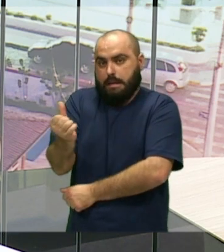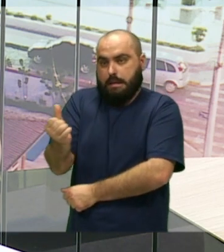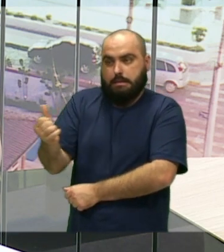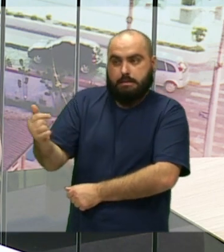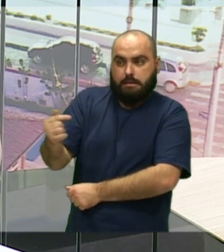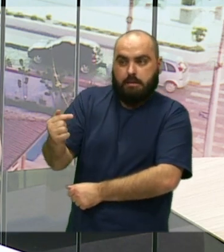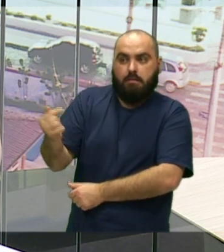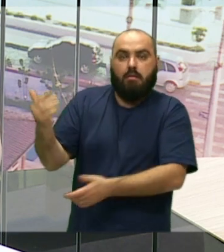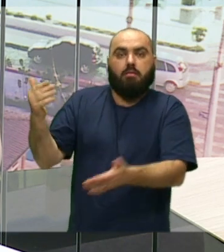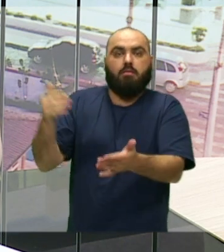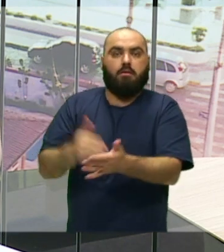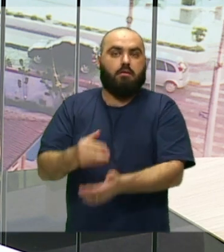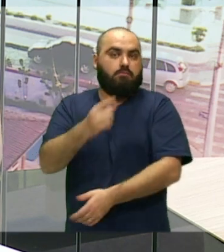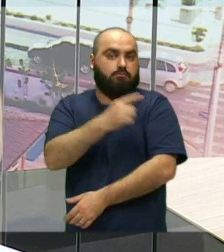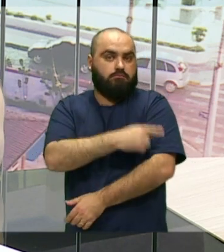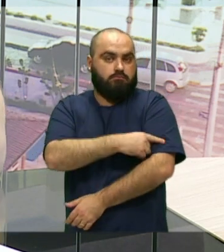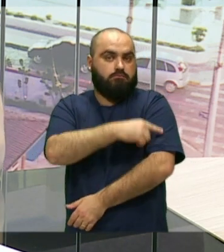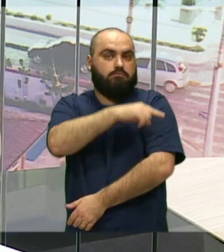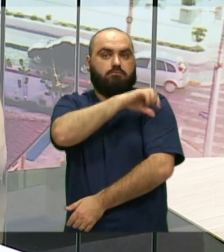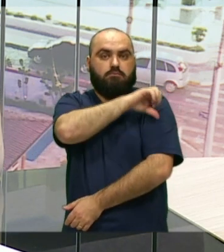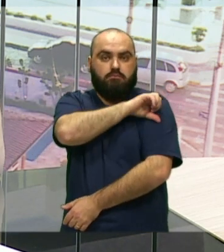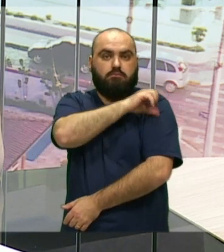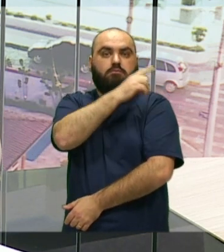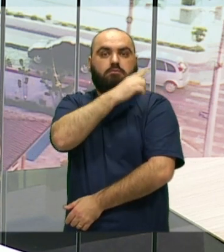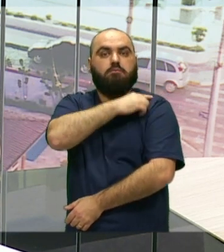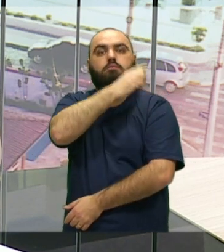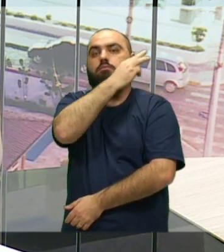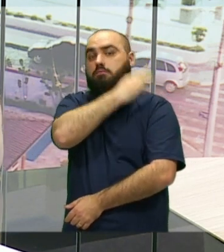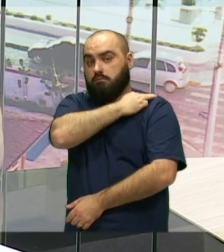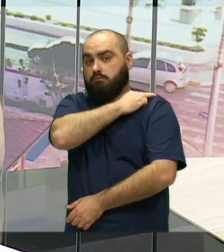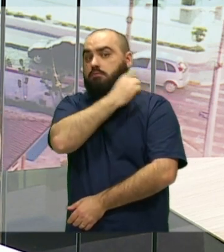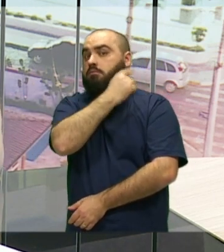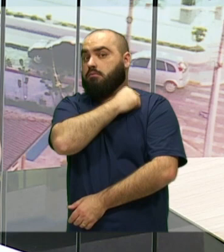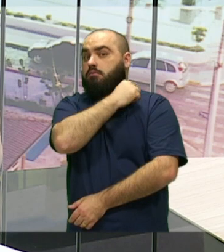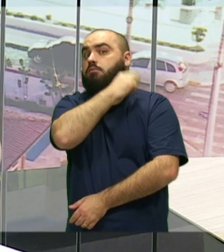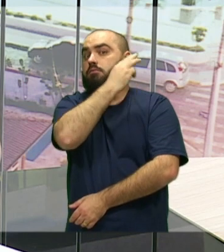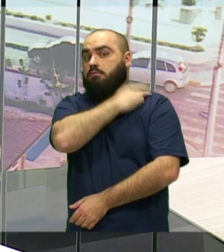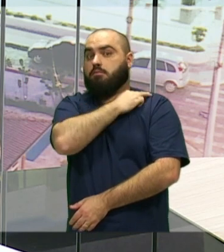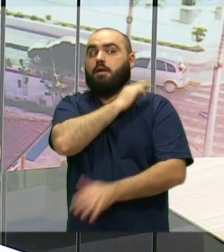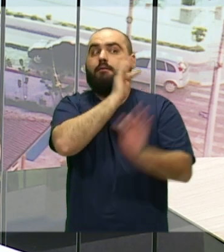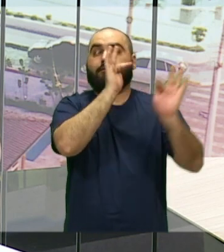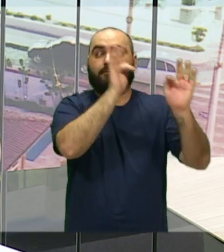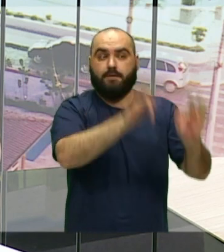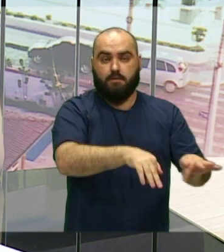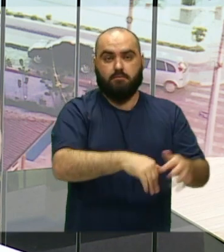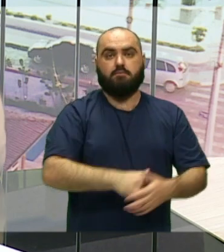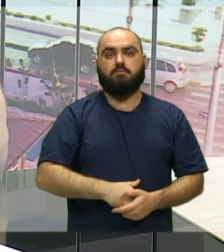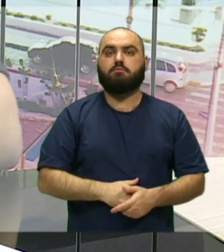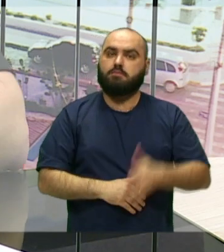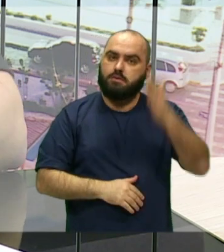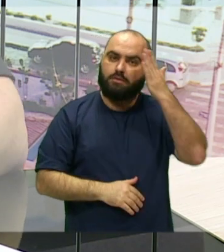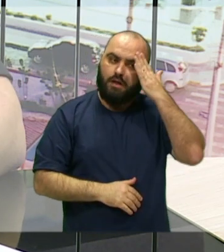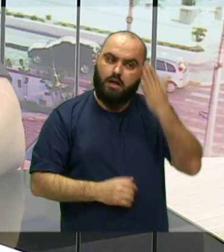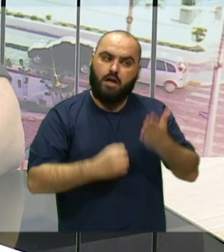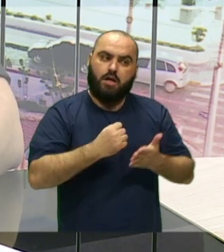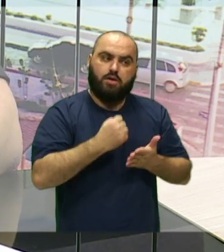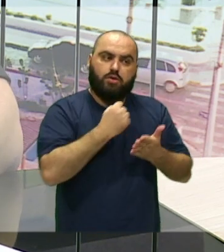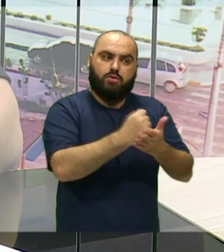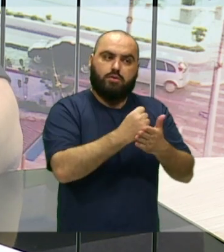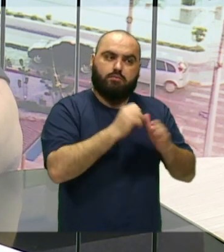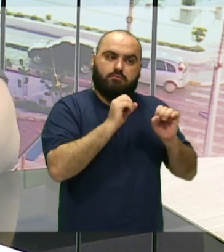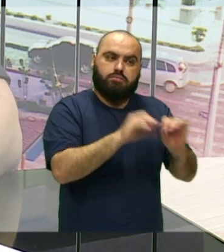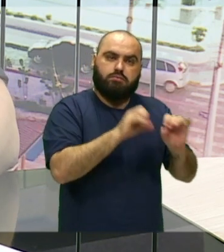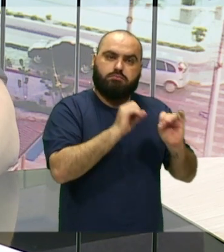ensino médio né a gente queria estimular esse debate para que os jovens eh verificasse a importância